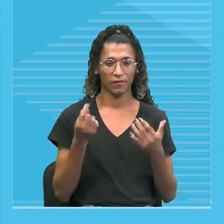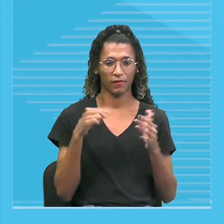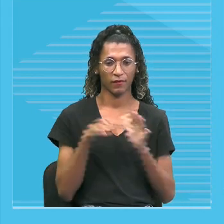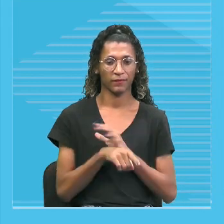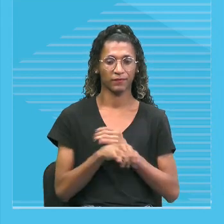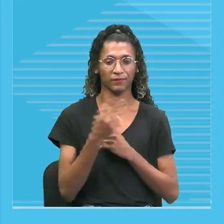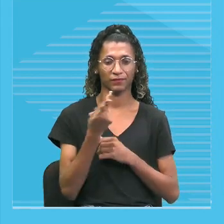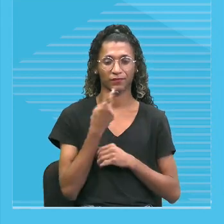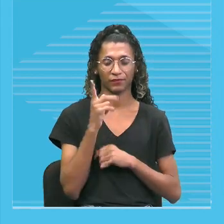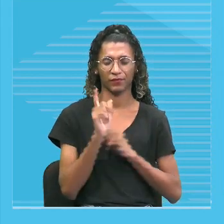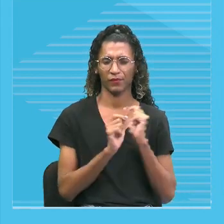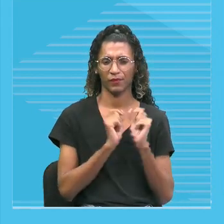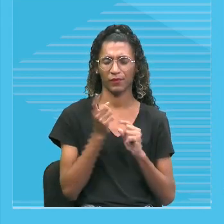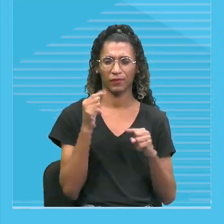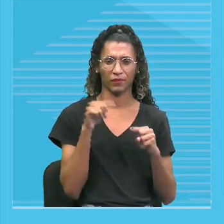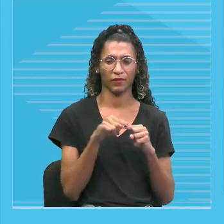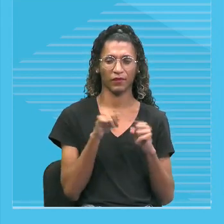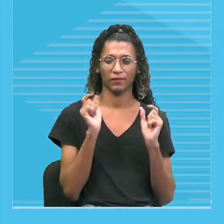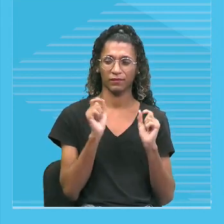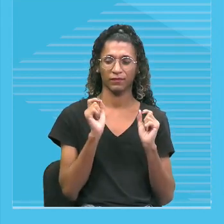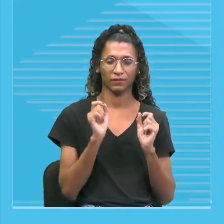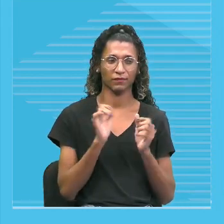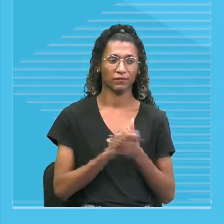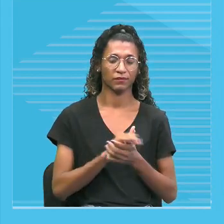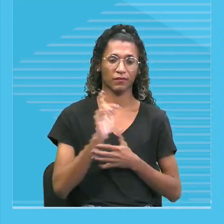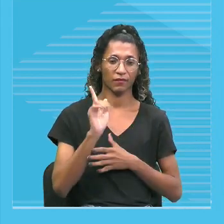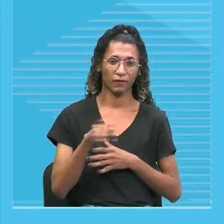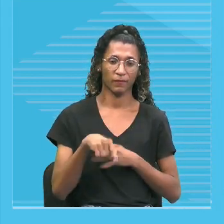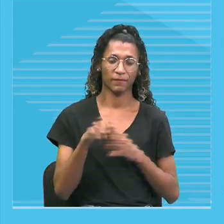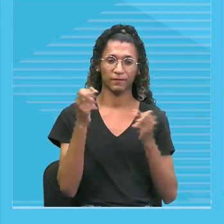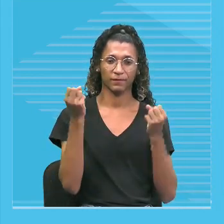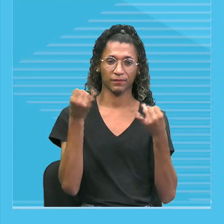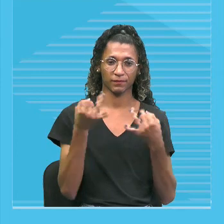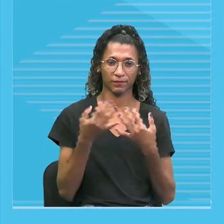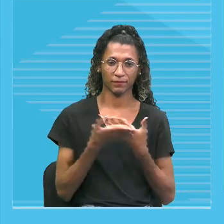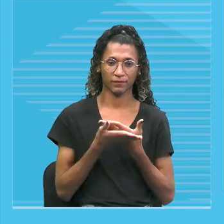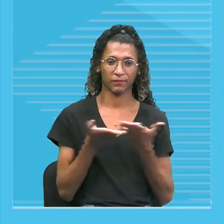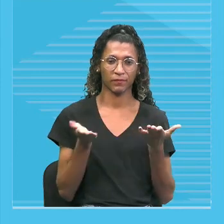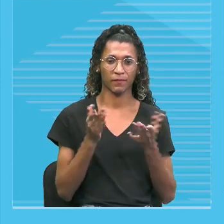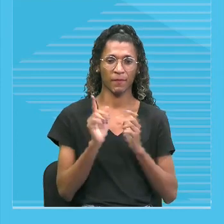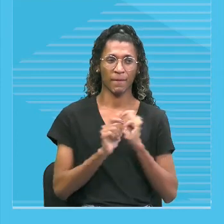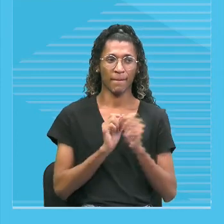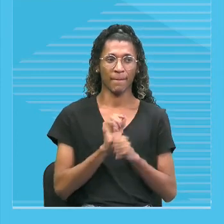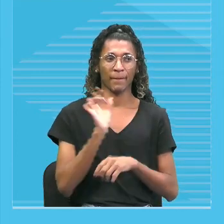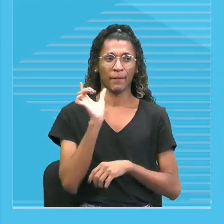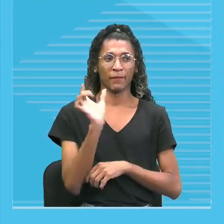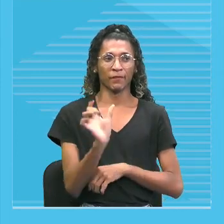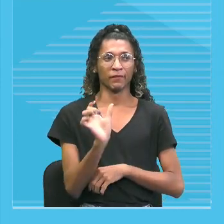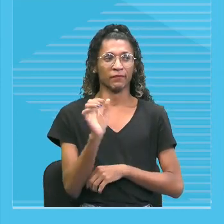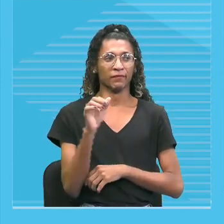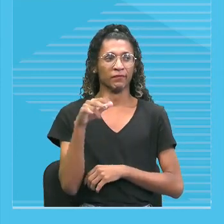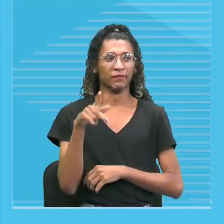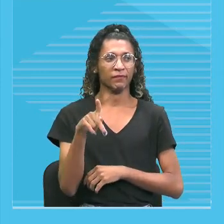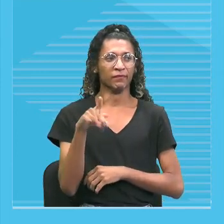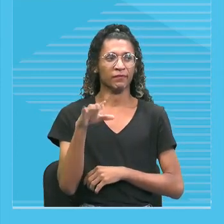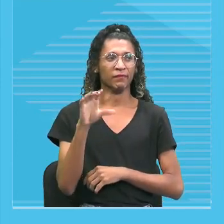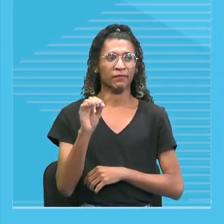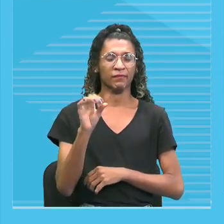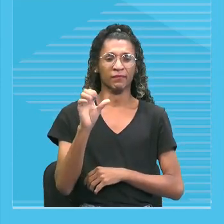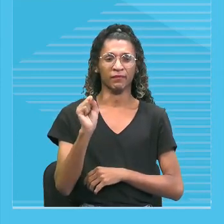a intenção dessa questão é Dizer para vocês que a palavra post é a